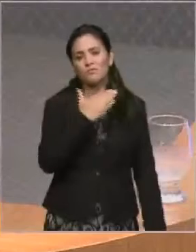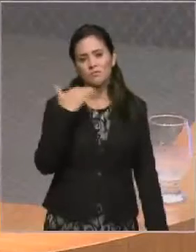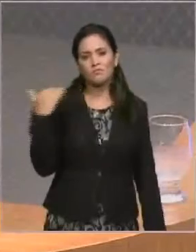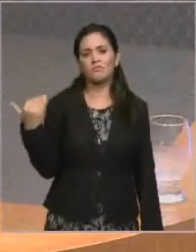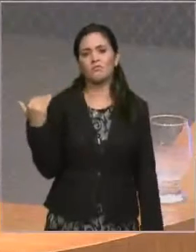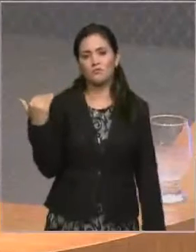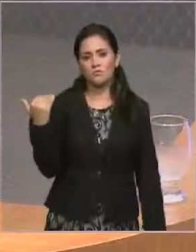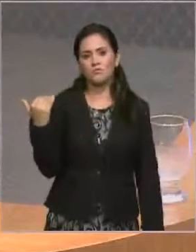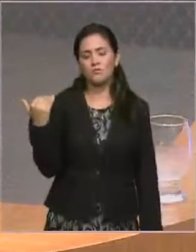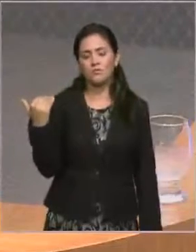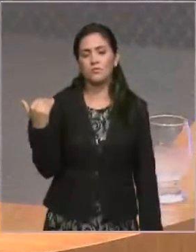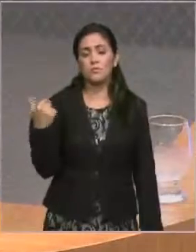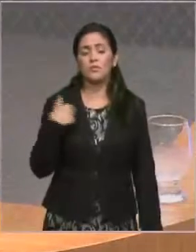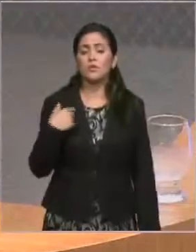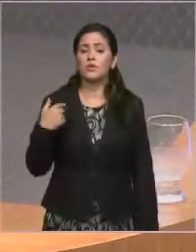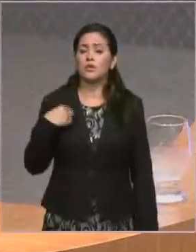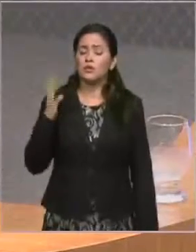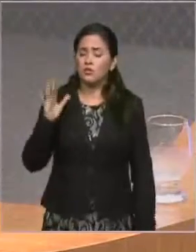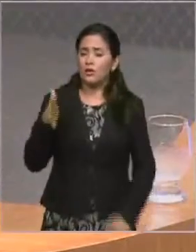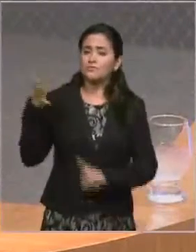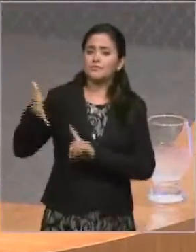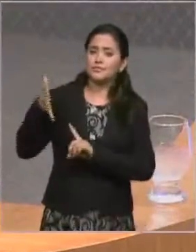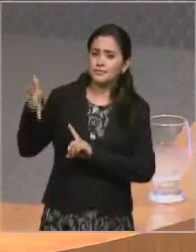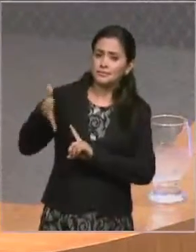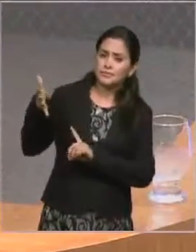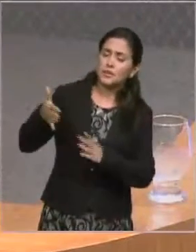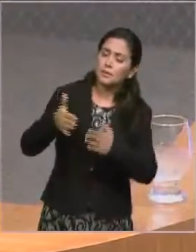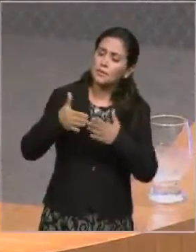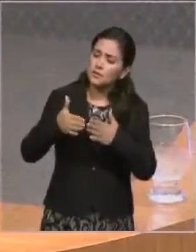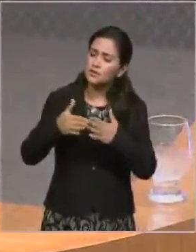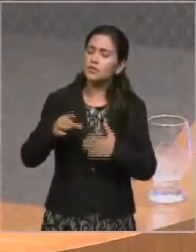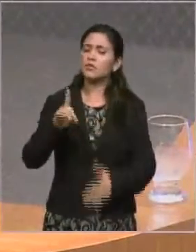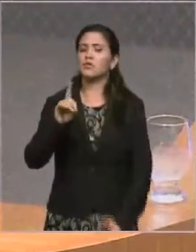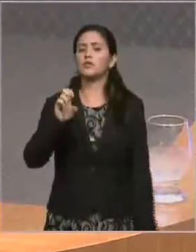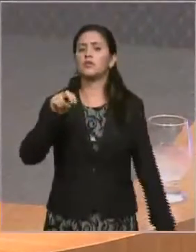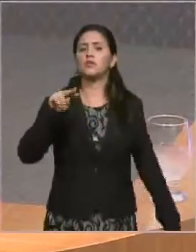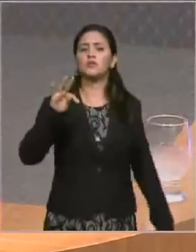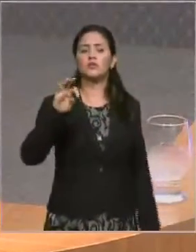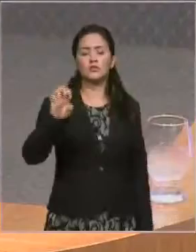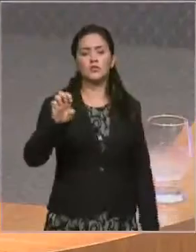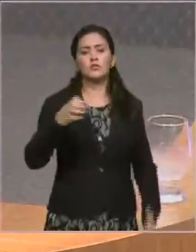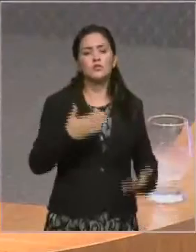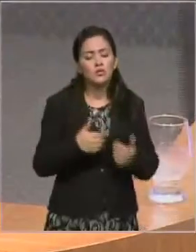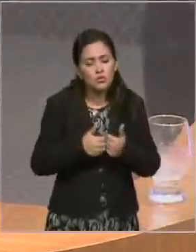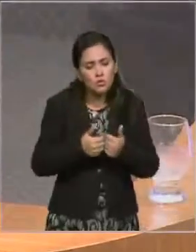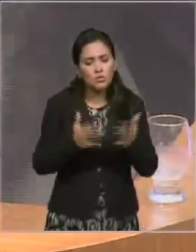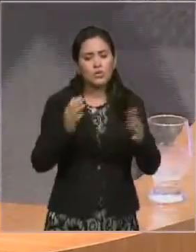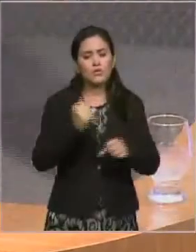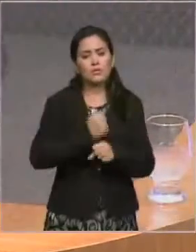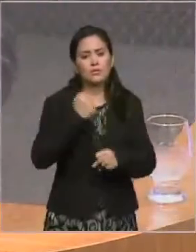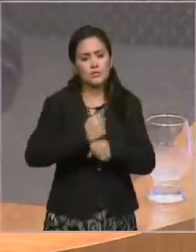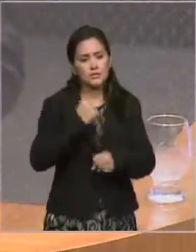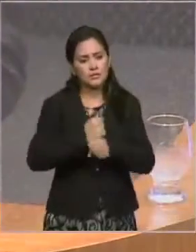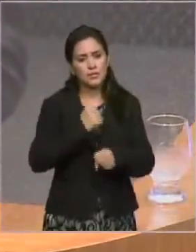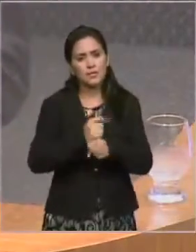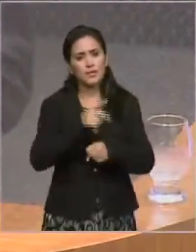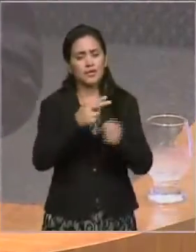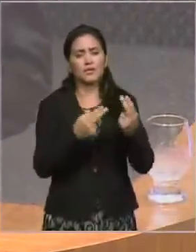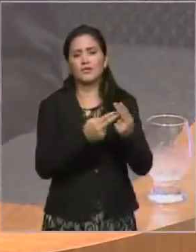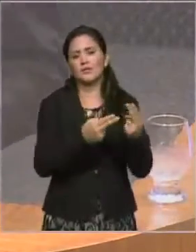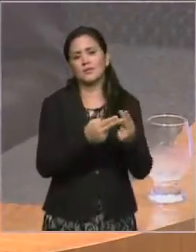tribuna pedindo, colocando que o DENIT inicie a obra pelo contorno rodoviário do município de Timon, porque